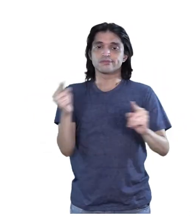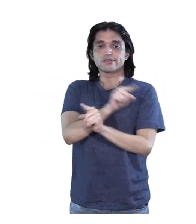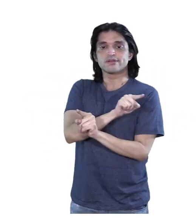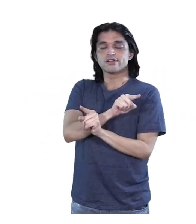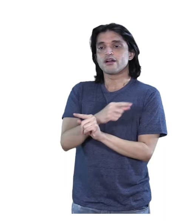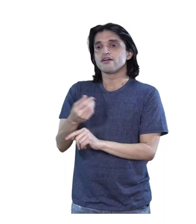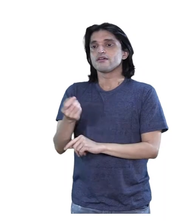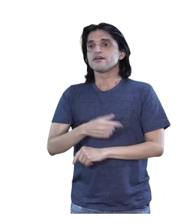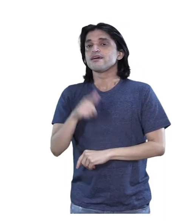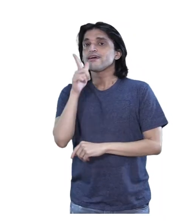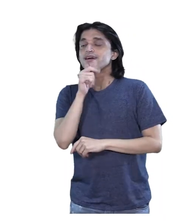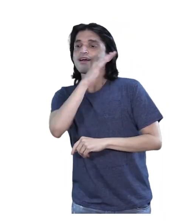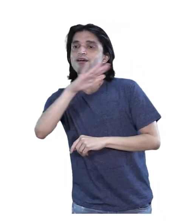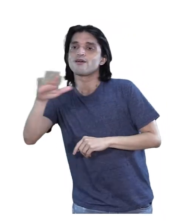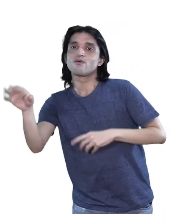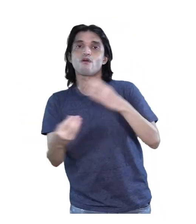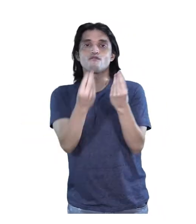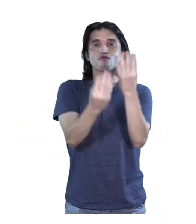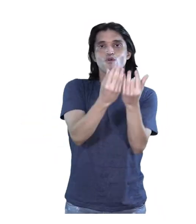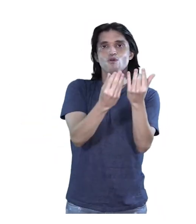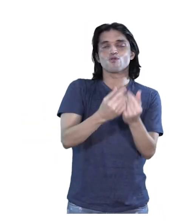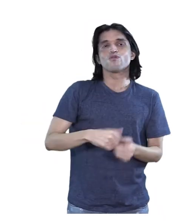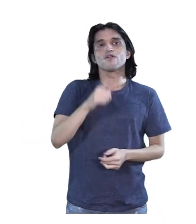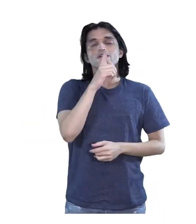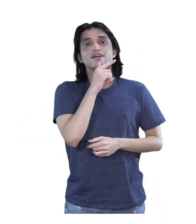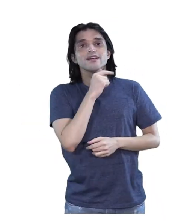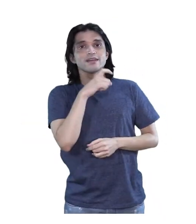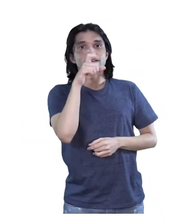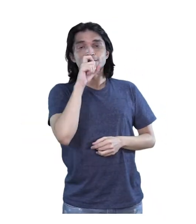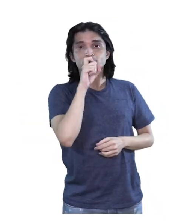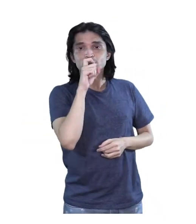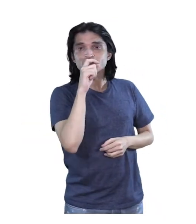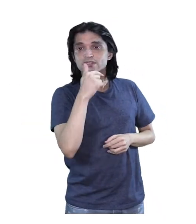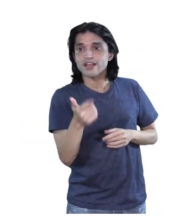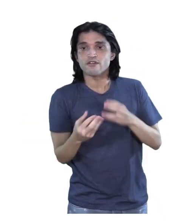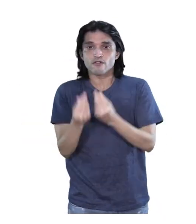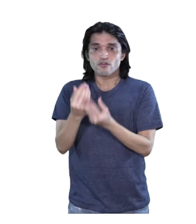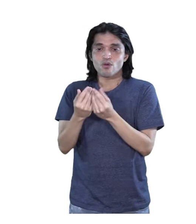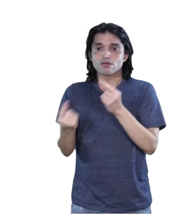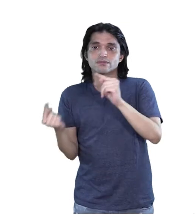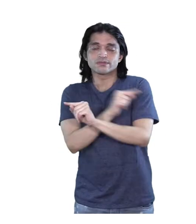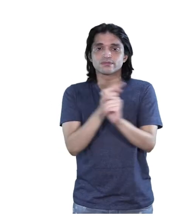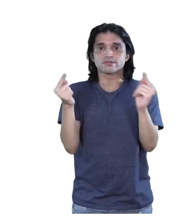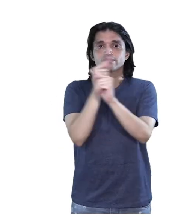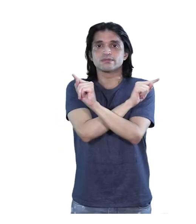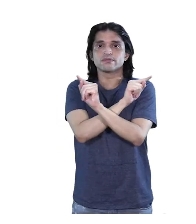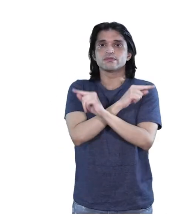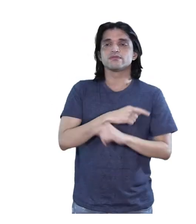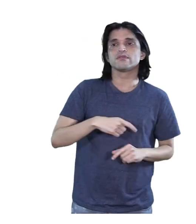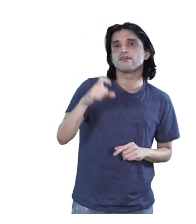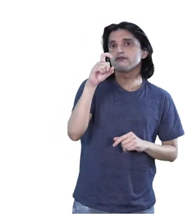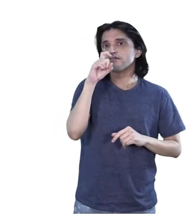e água. Rio de neve, água congelada, fogo, frio e quente. Esse jogo de palavras,